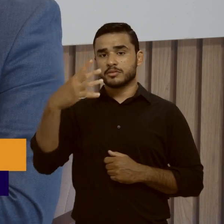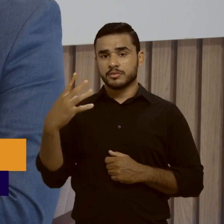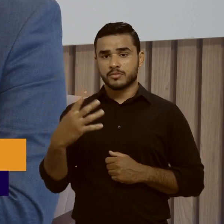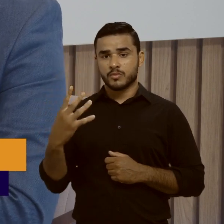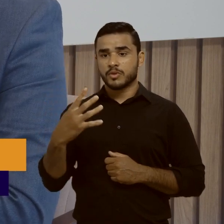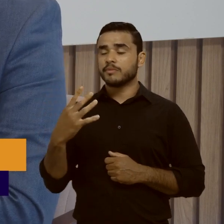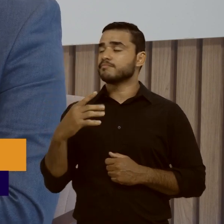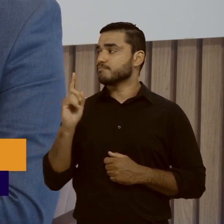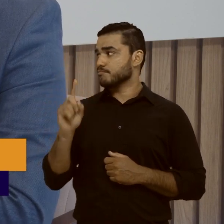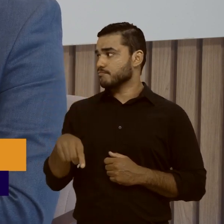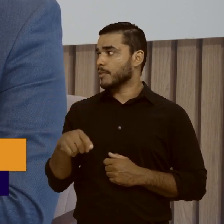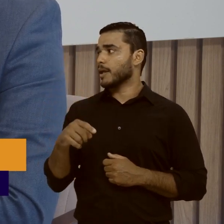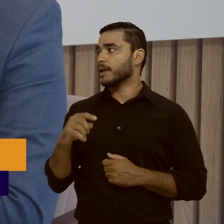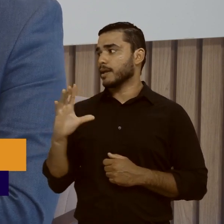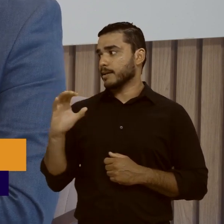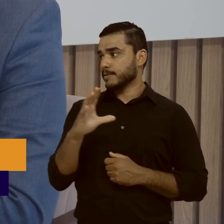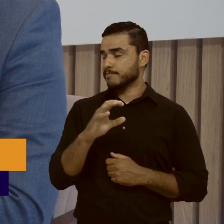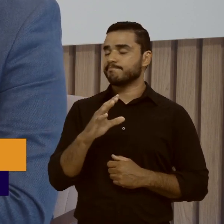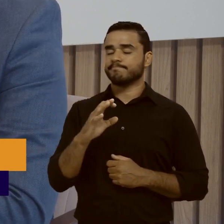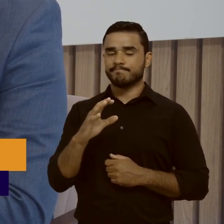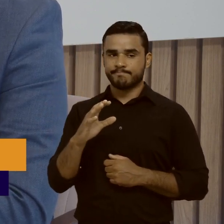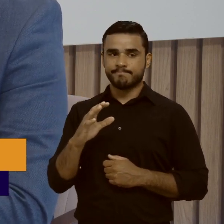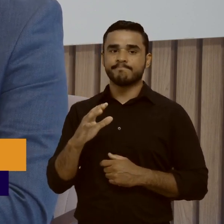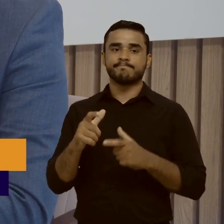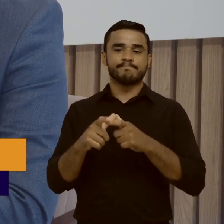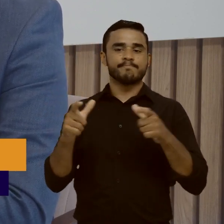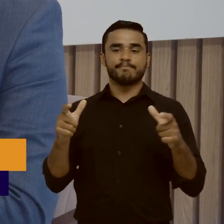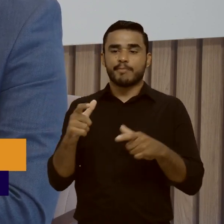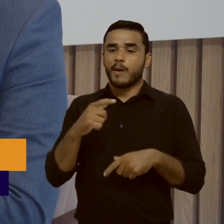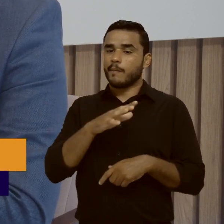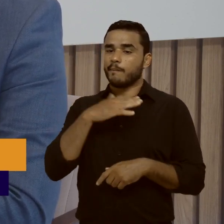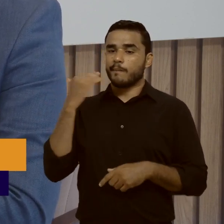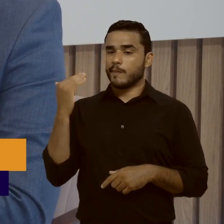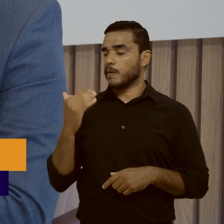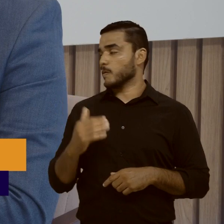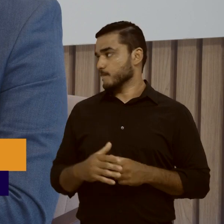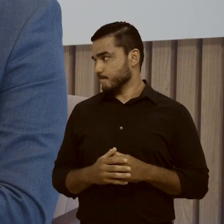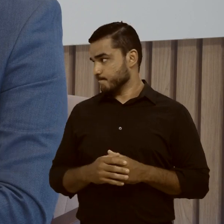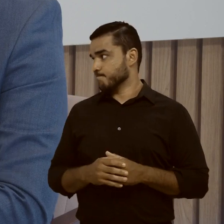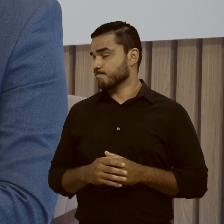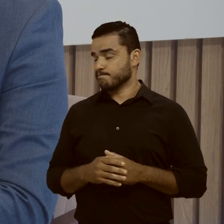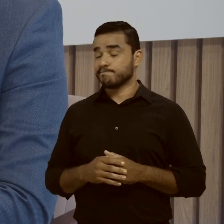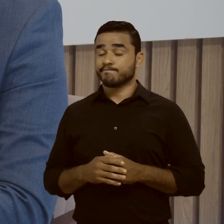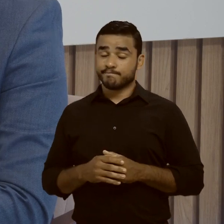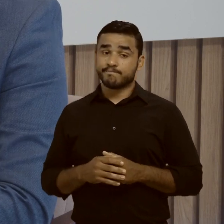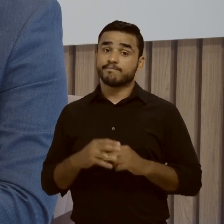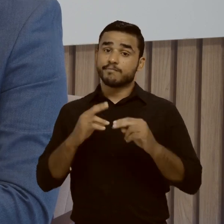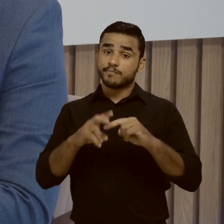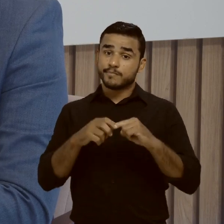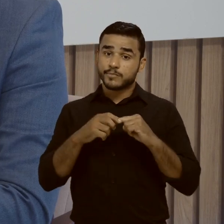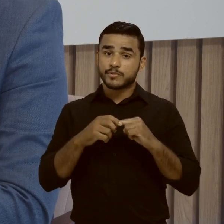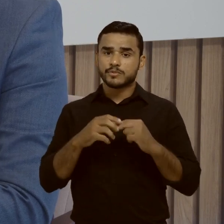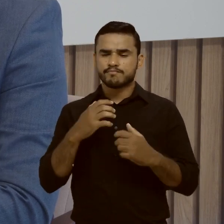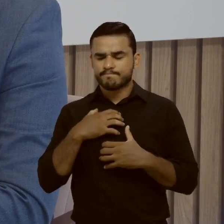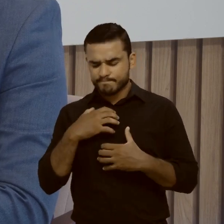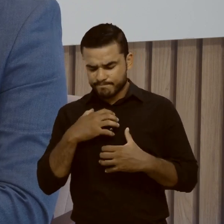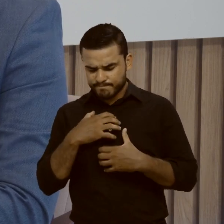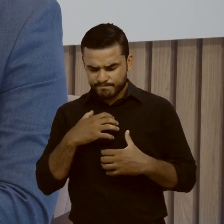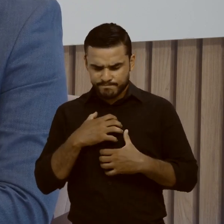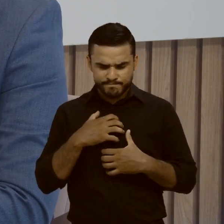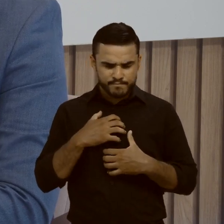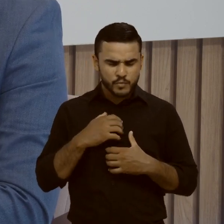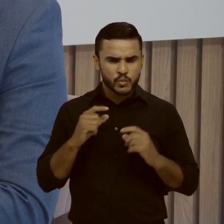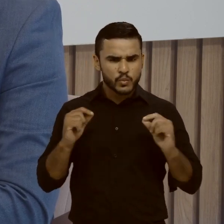matam, tá? Então é importante a gente estar atento aos sinais, os